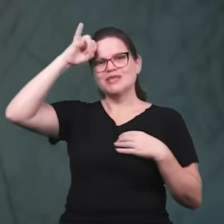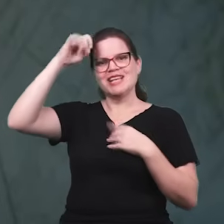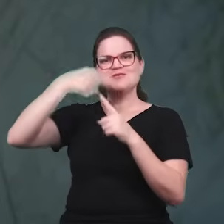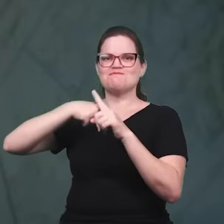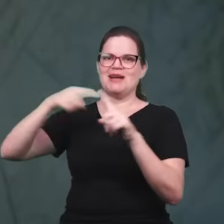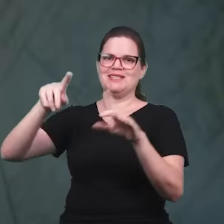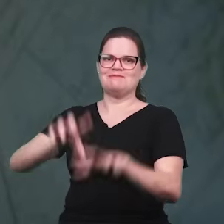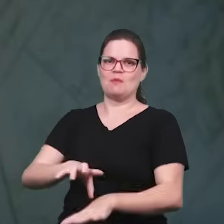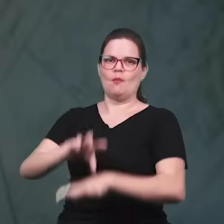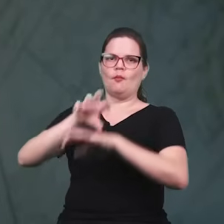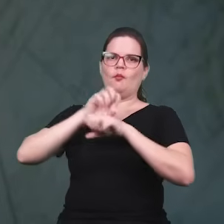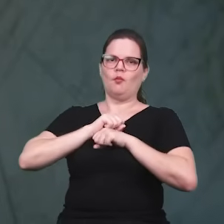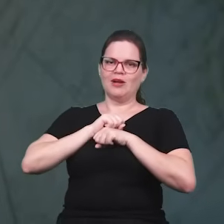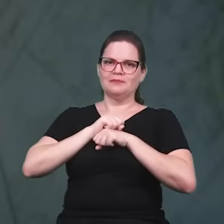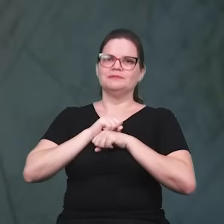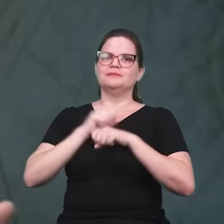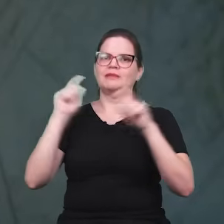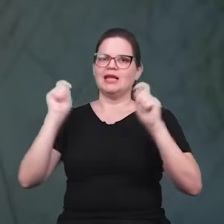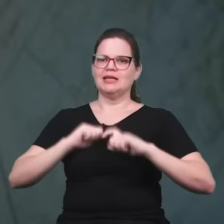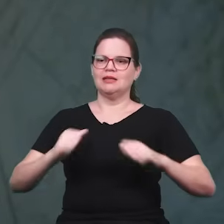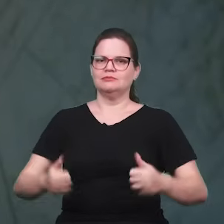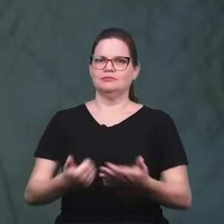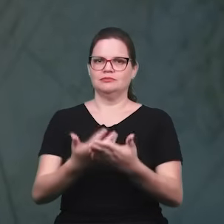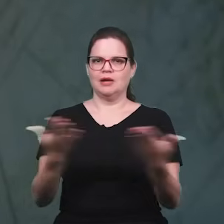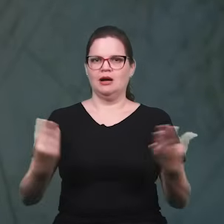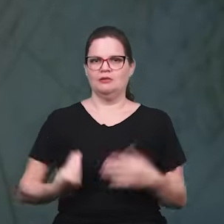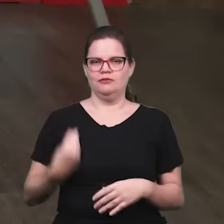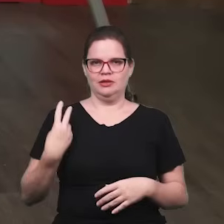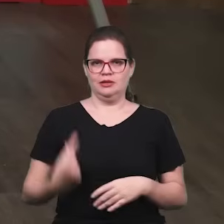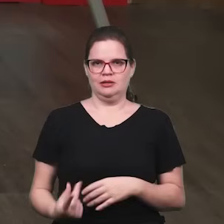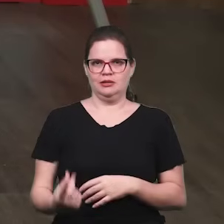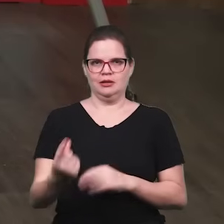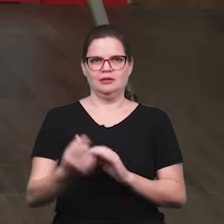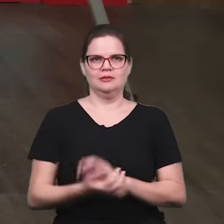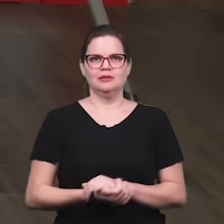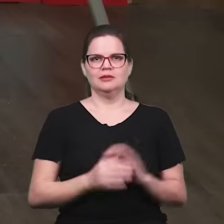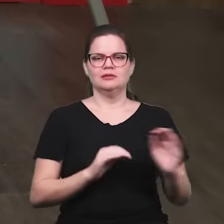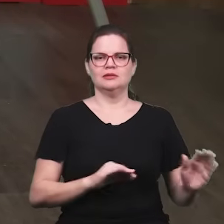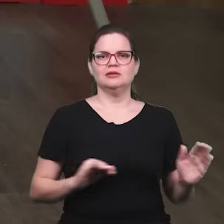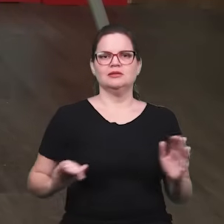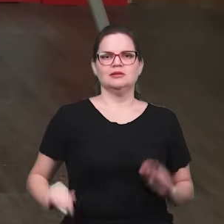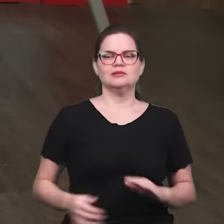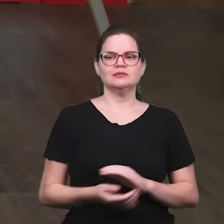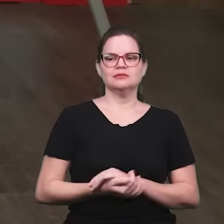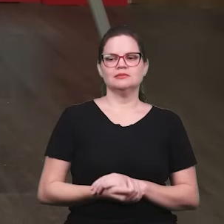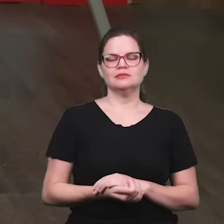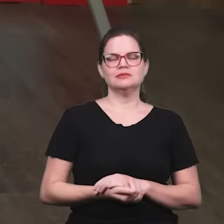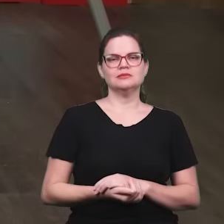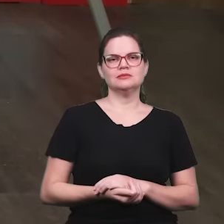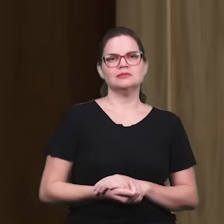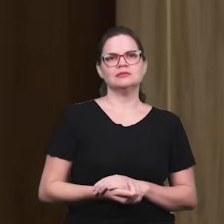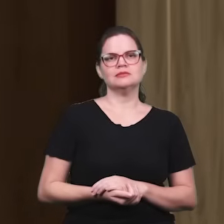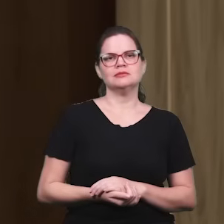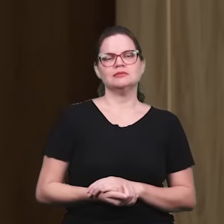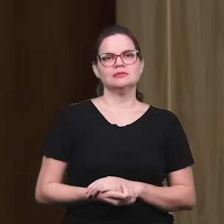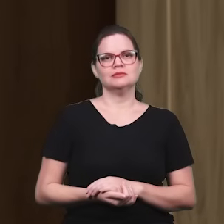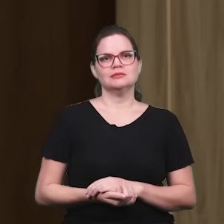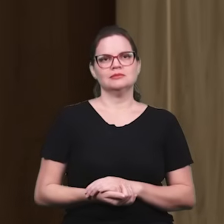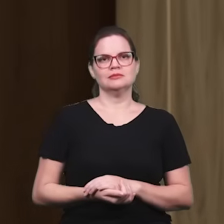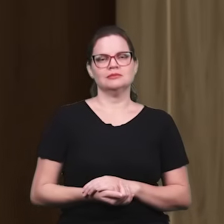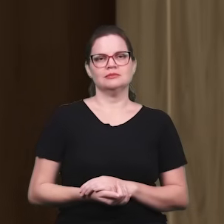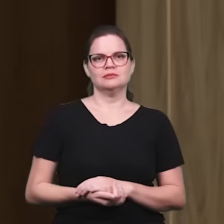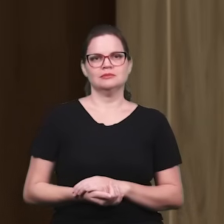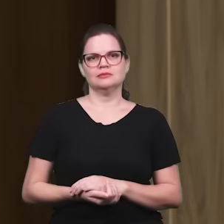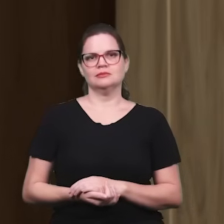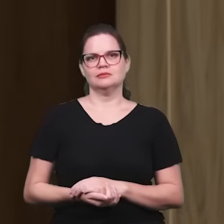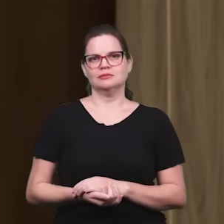seu sacrifício que nós tivéssemos a vida eterna. Então, pastor Eduardo, podemos dizer que as serpentes